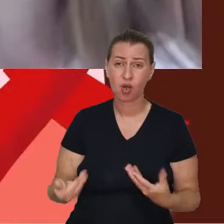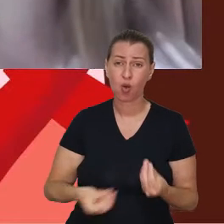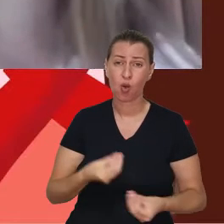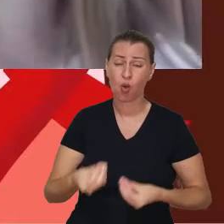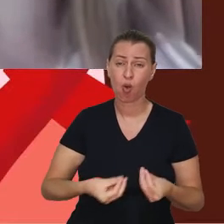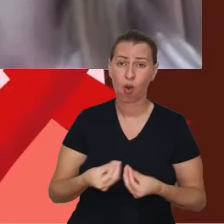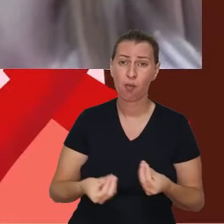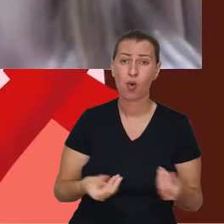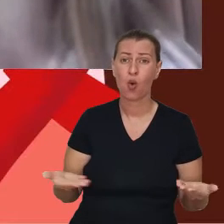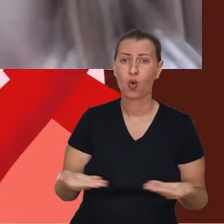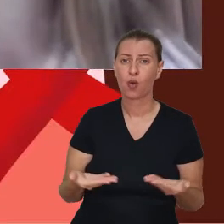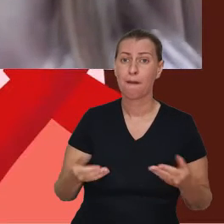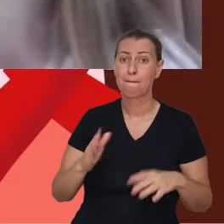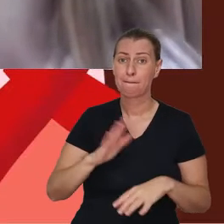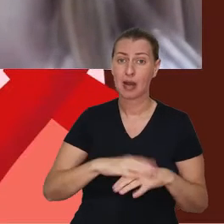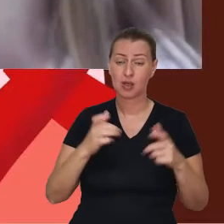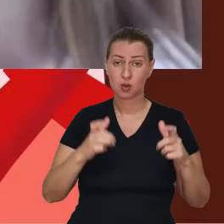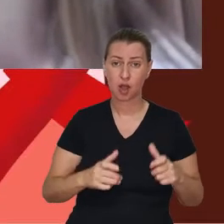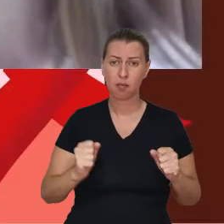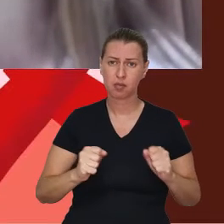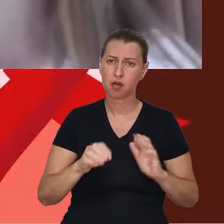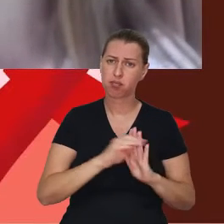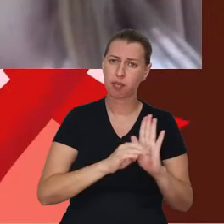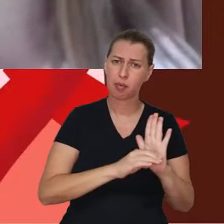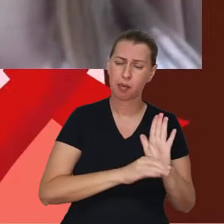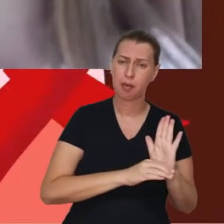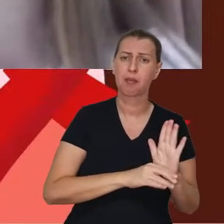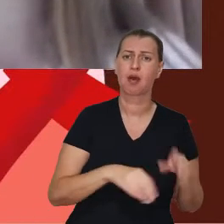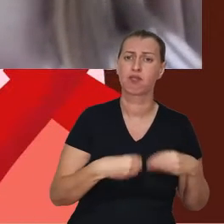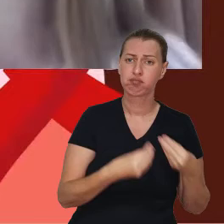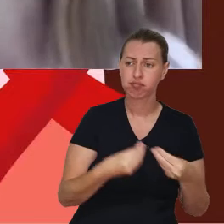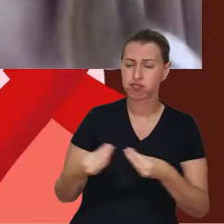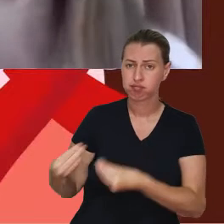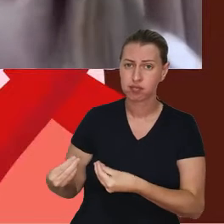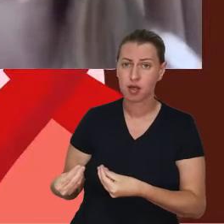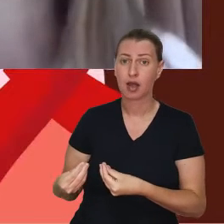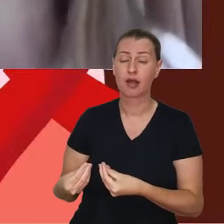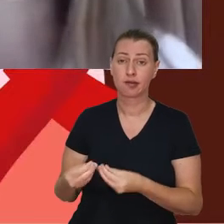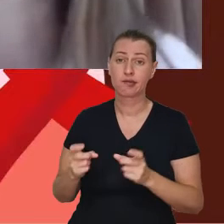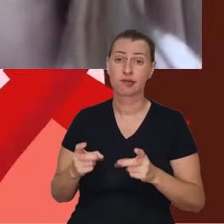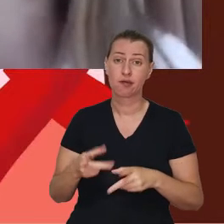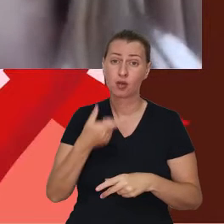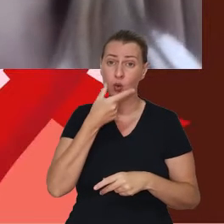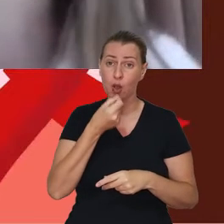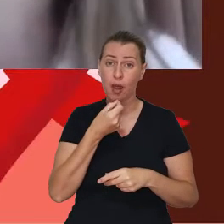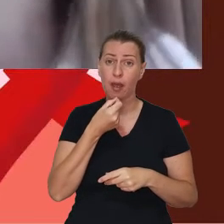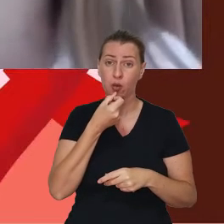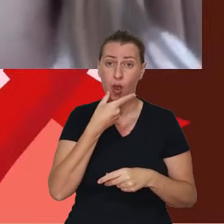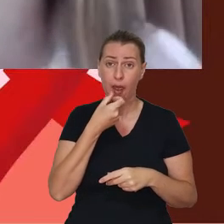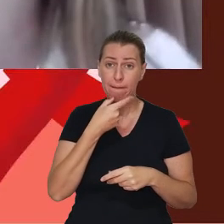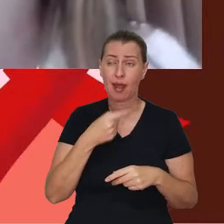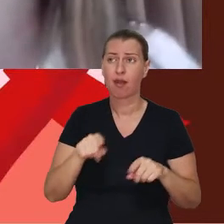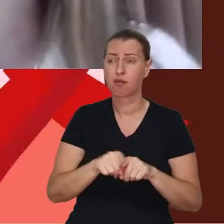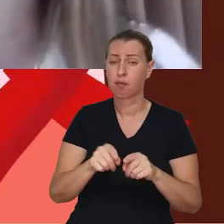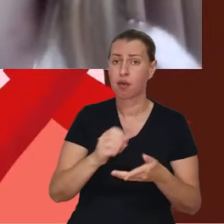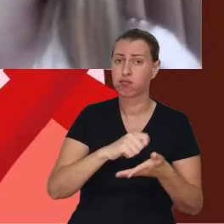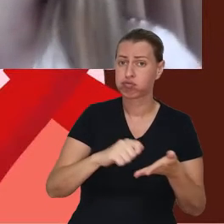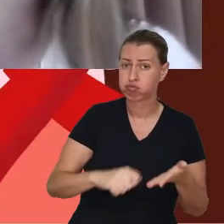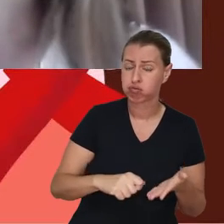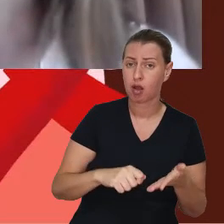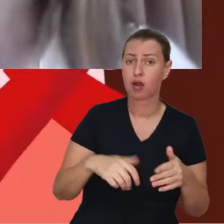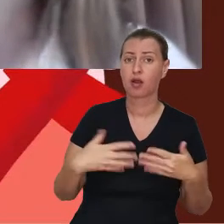poderem estar prescrevendo, a gente vai estar conseguindo realmente ter uma política que faça diferença no município. Porque 100 pessoas para